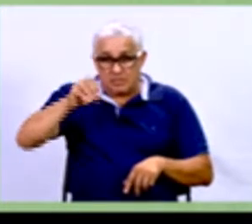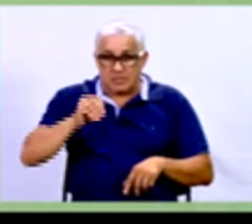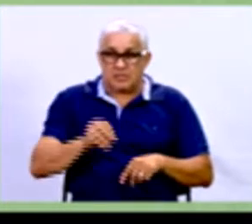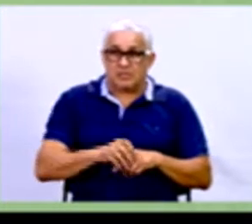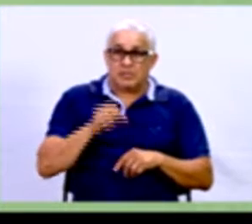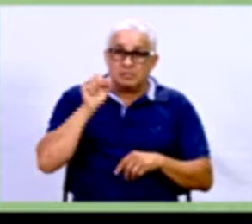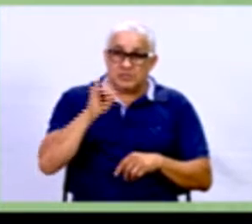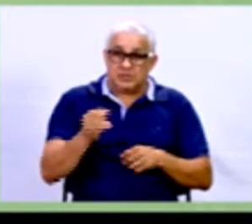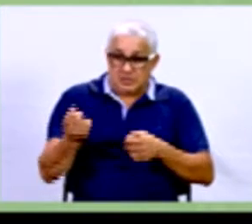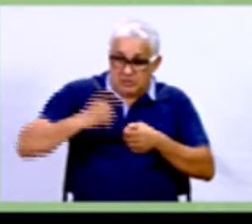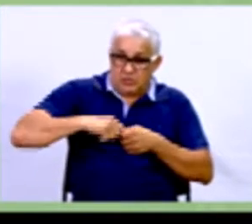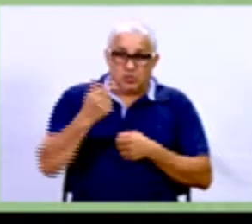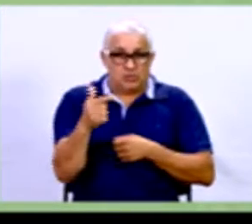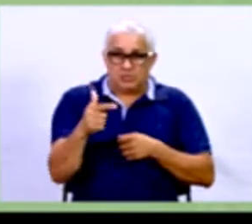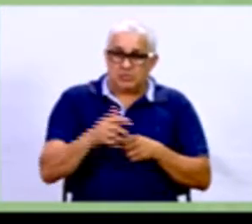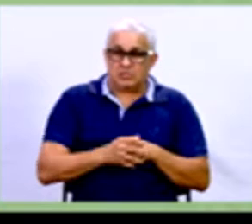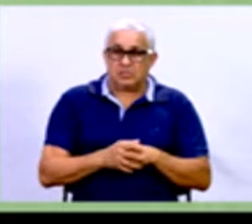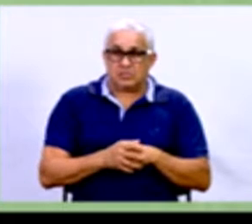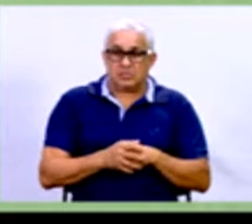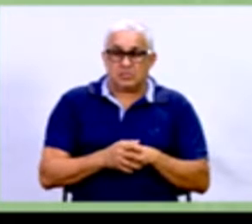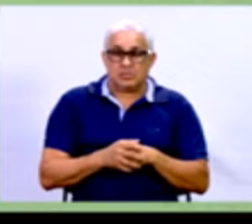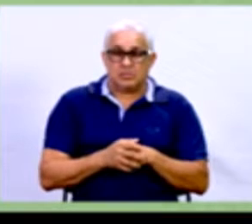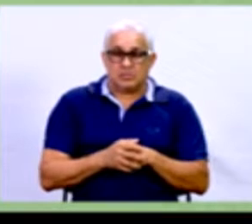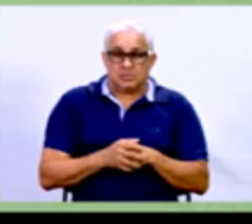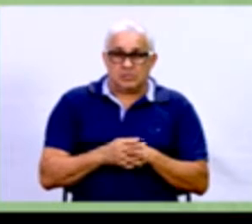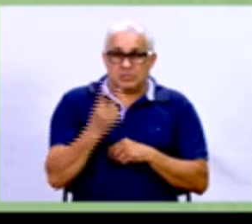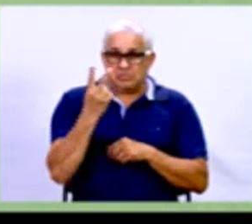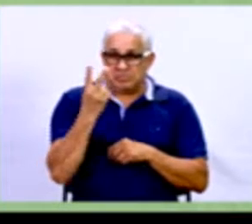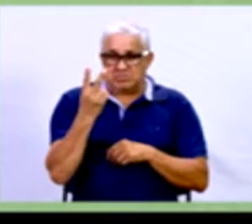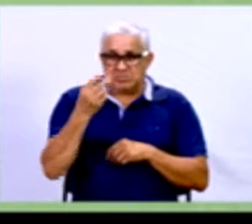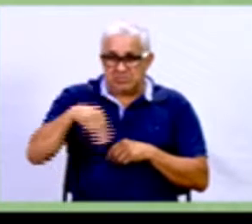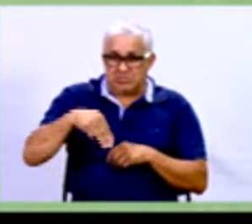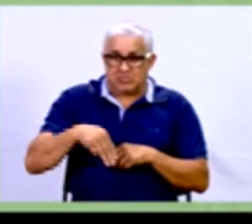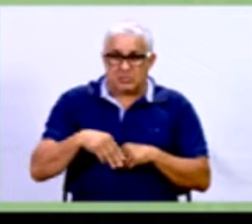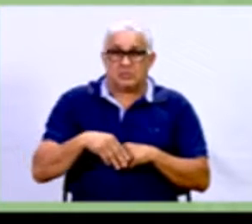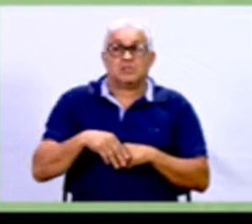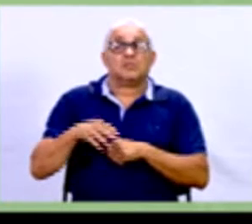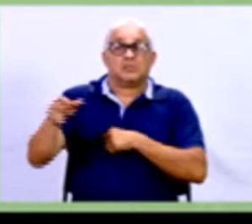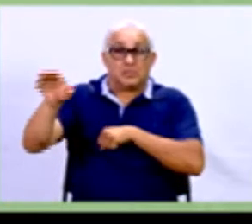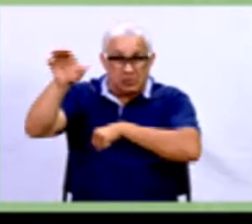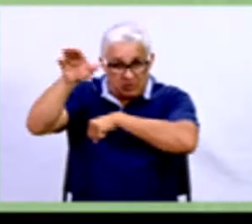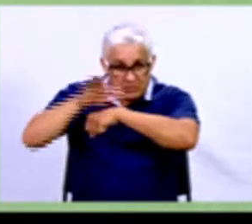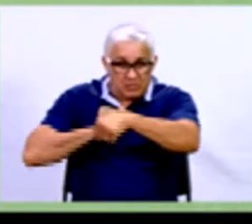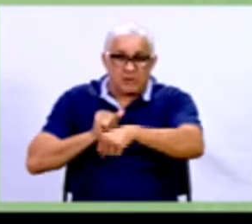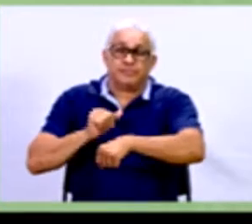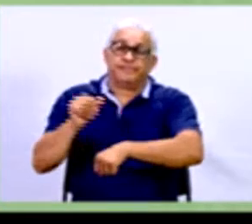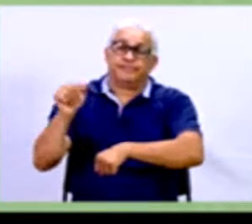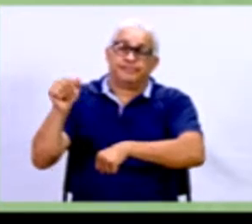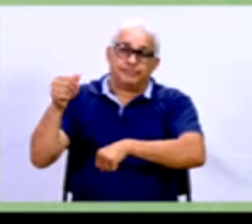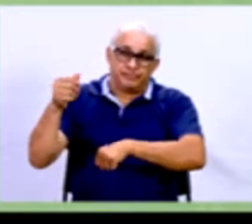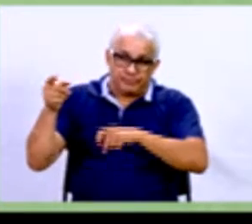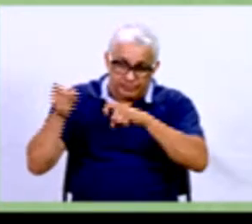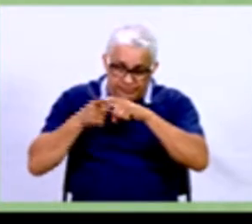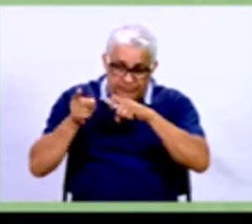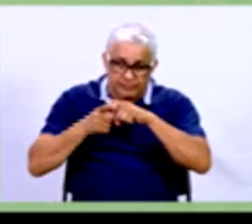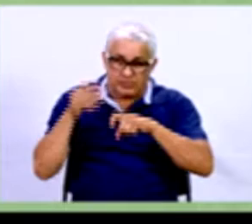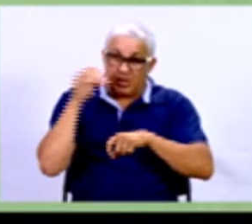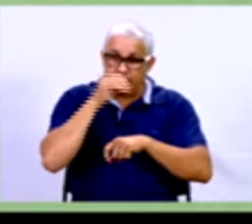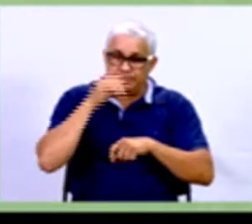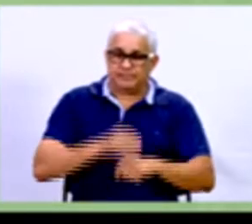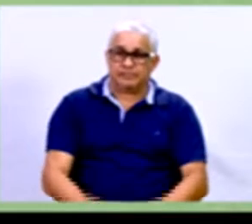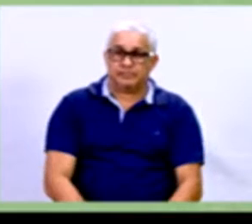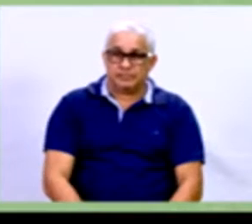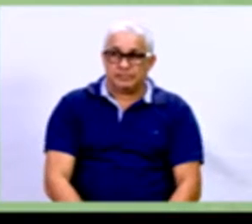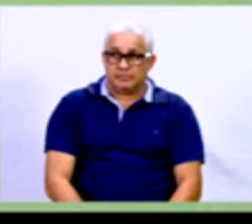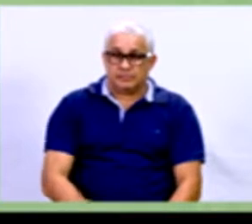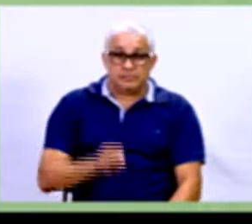for voltando ao normal, né, no período de 2 minutos, aí você procura a ajuda de um médico. De qualquer maneira,